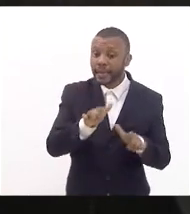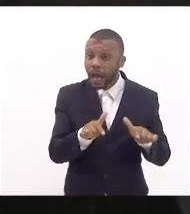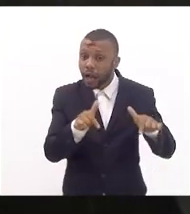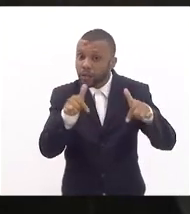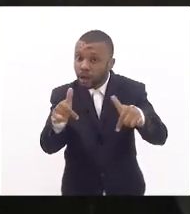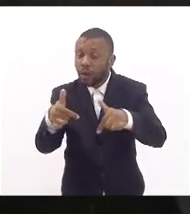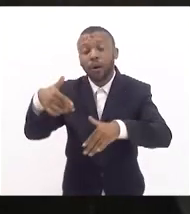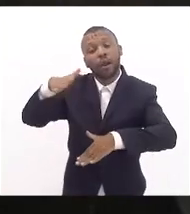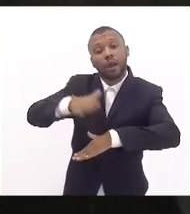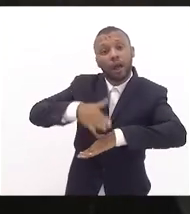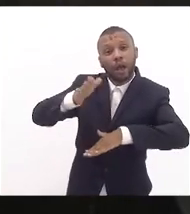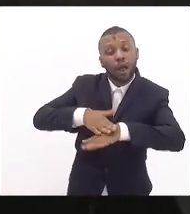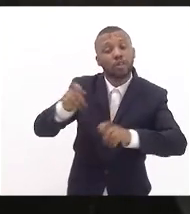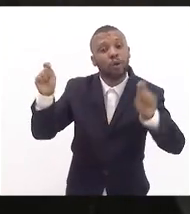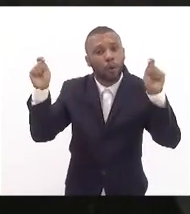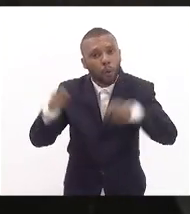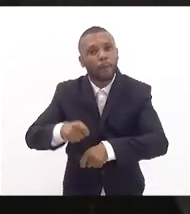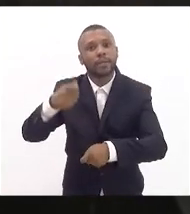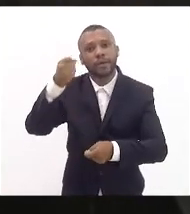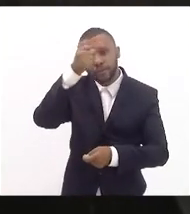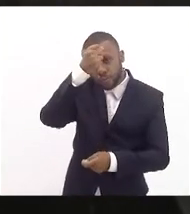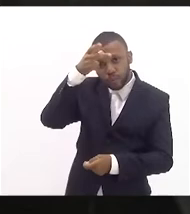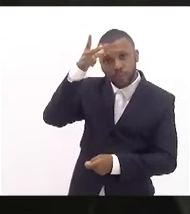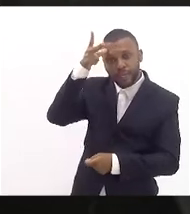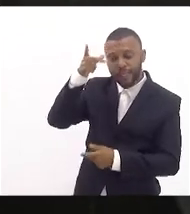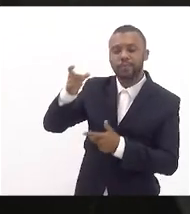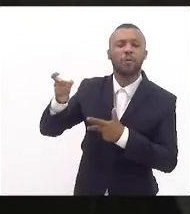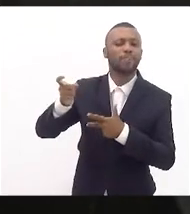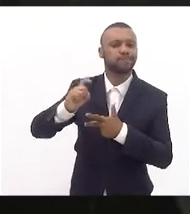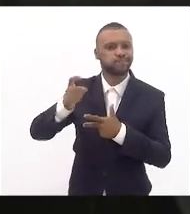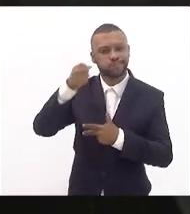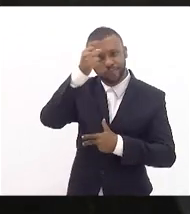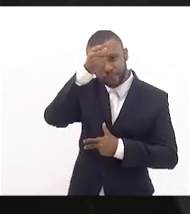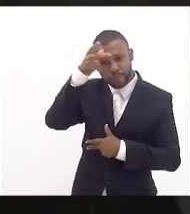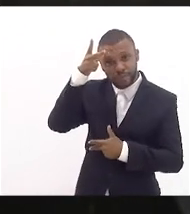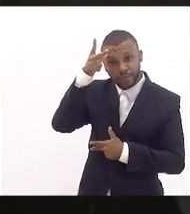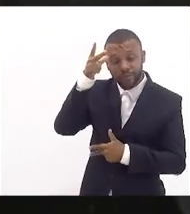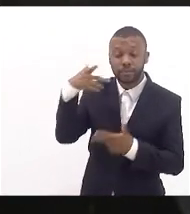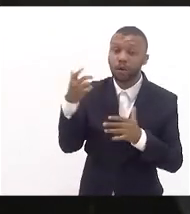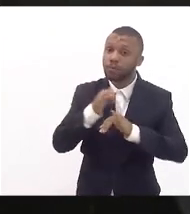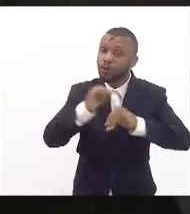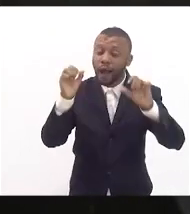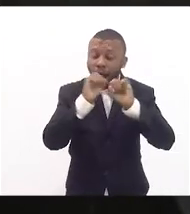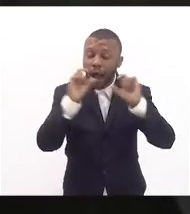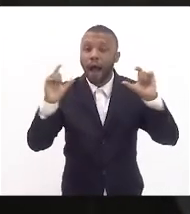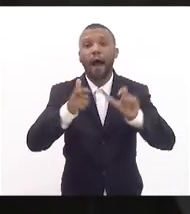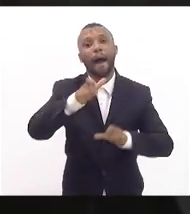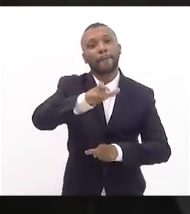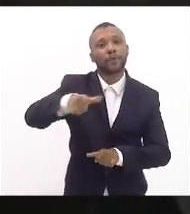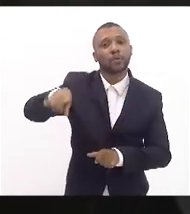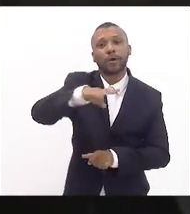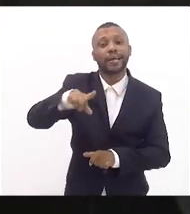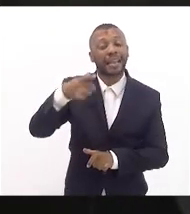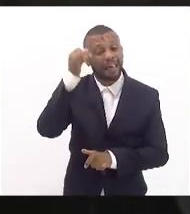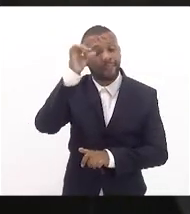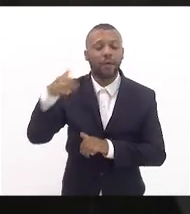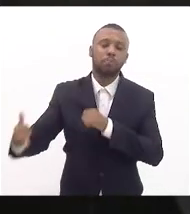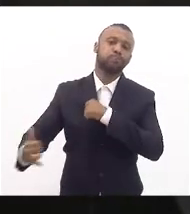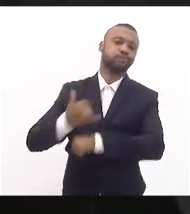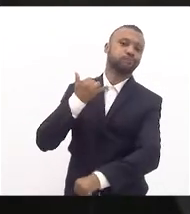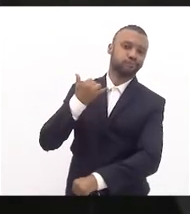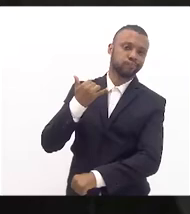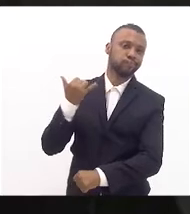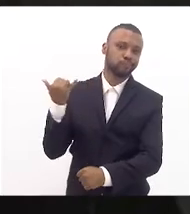de competência do município. Quero alertar as pessoas para que elas não sejam